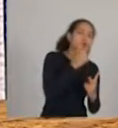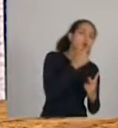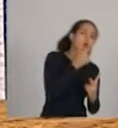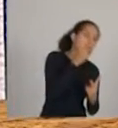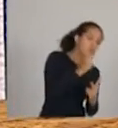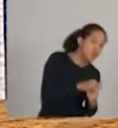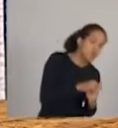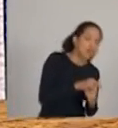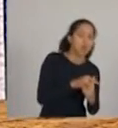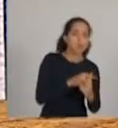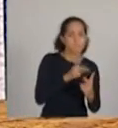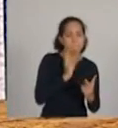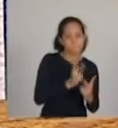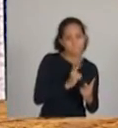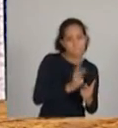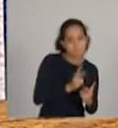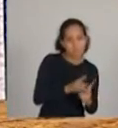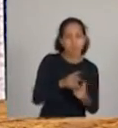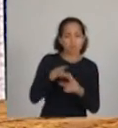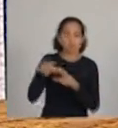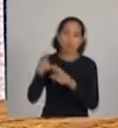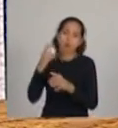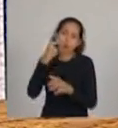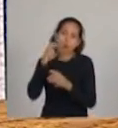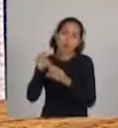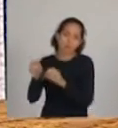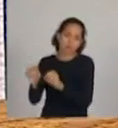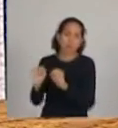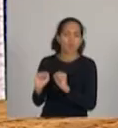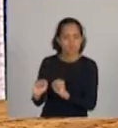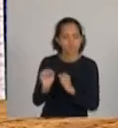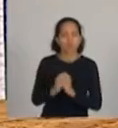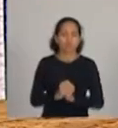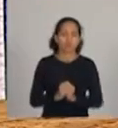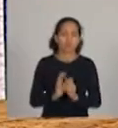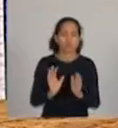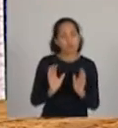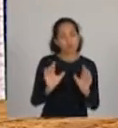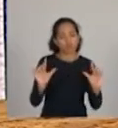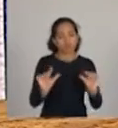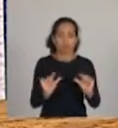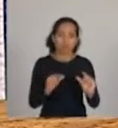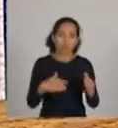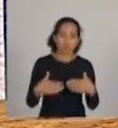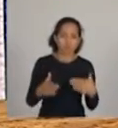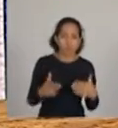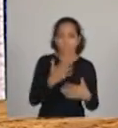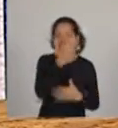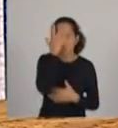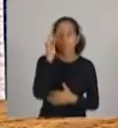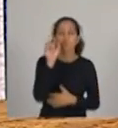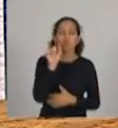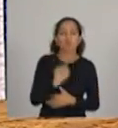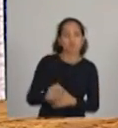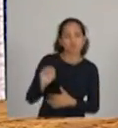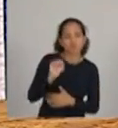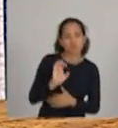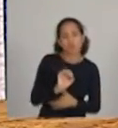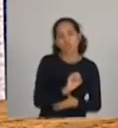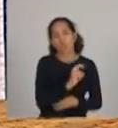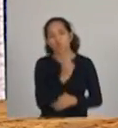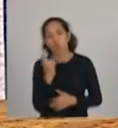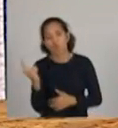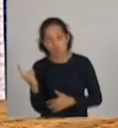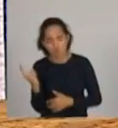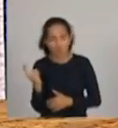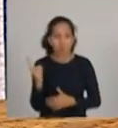há muita burocracia e as exigências, normalmente, para aqueles que são solteiros ou casais do